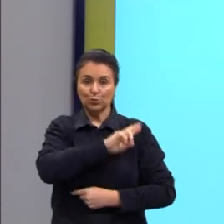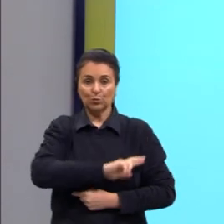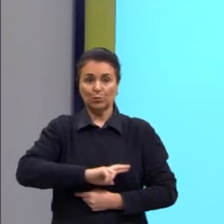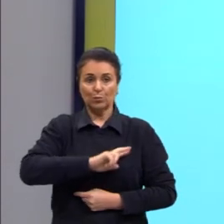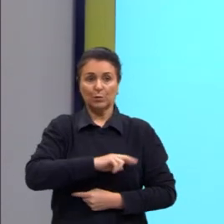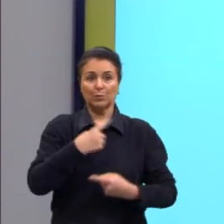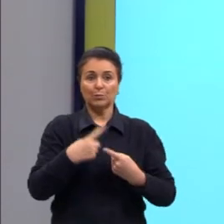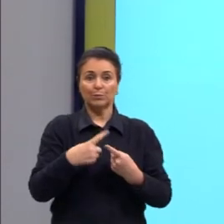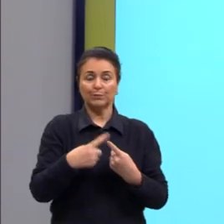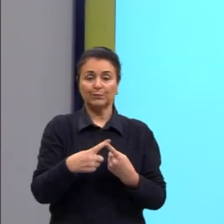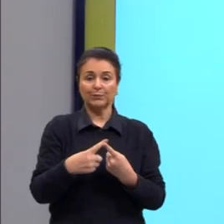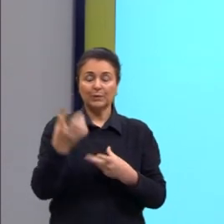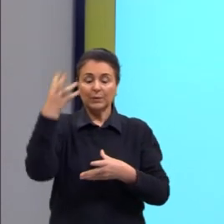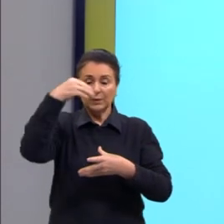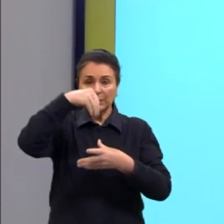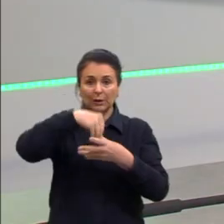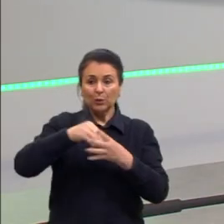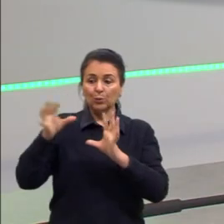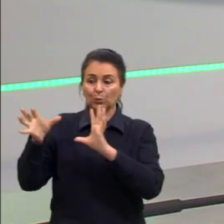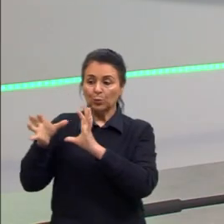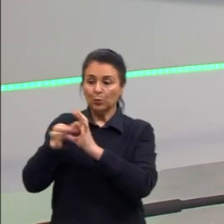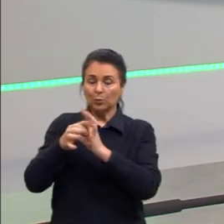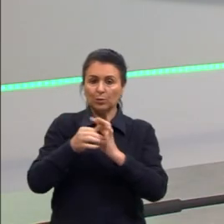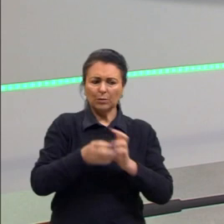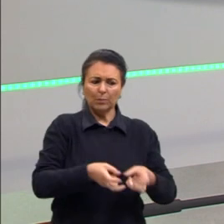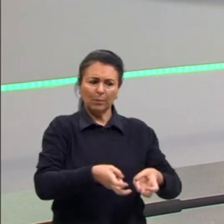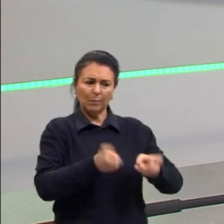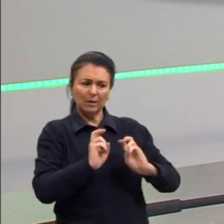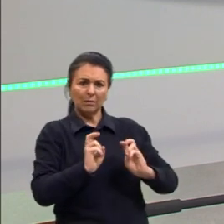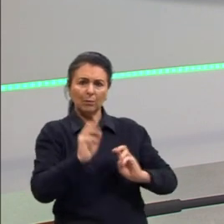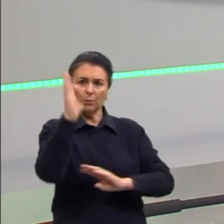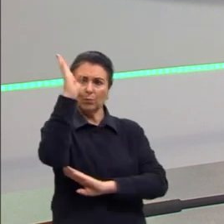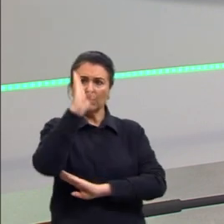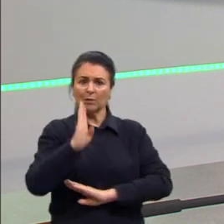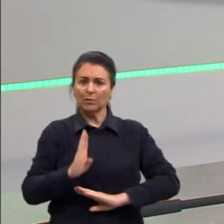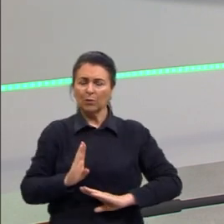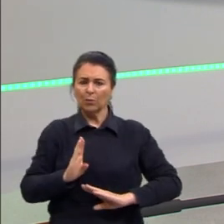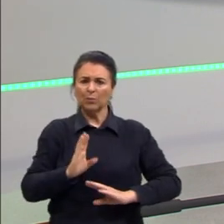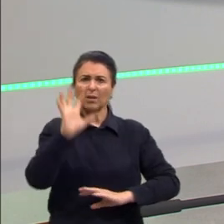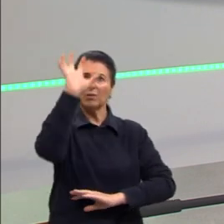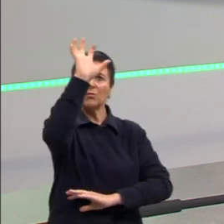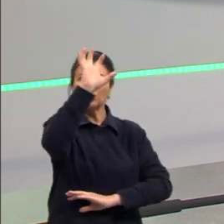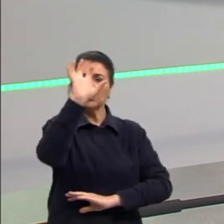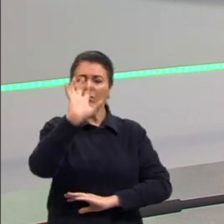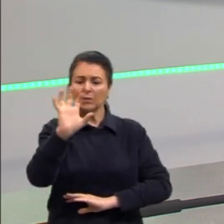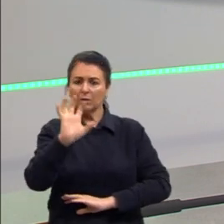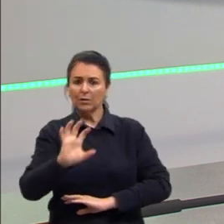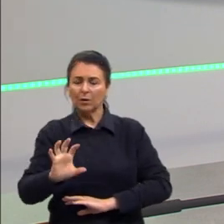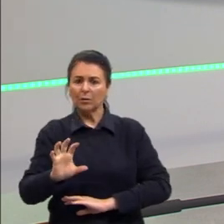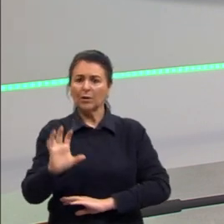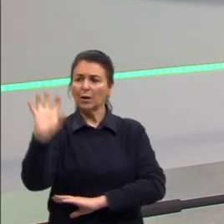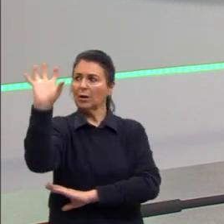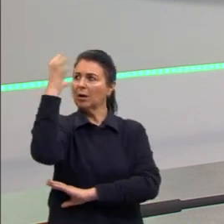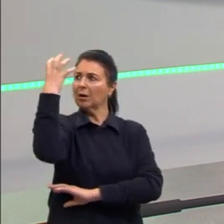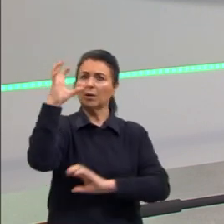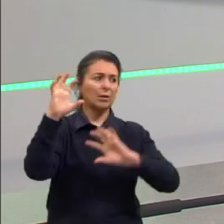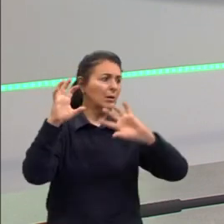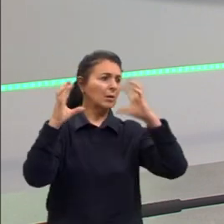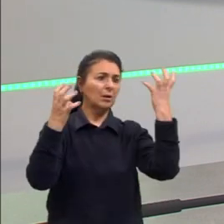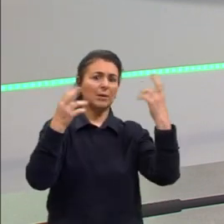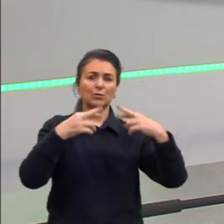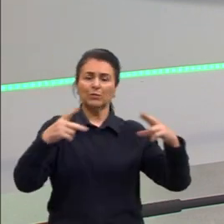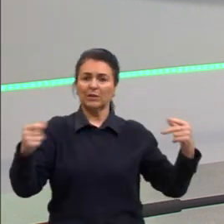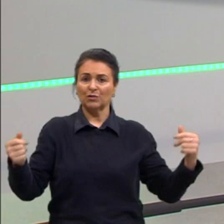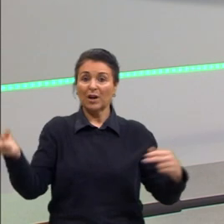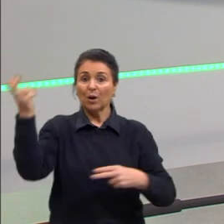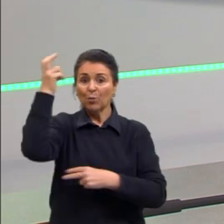romances por quê Porque dentro desse contexto a gente percebe que o Brasil ele é dividido em regiões temos climas diferentes a cultura que